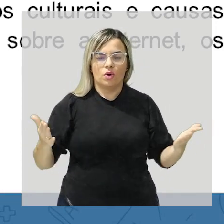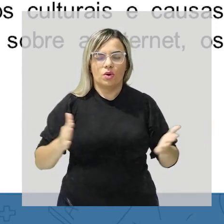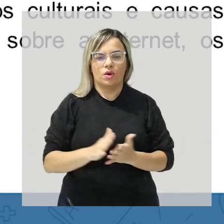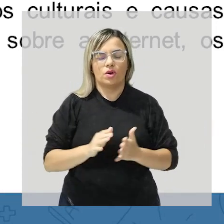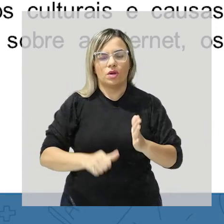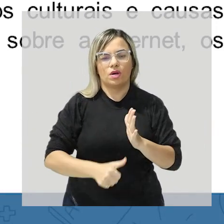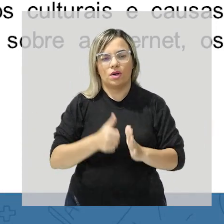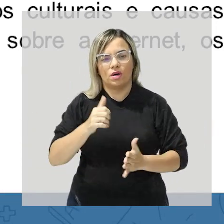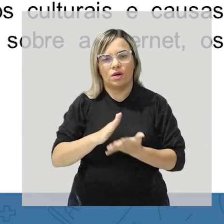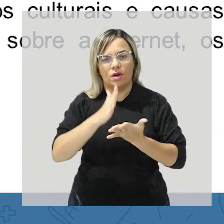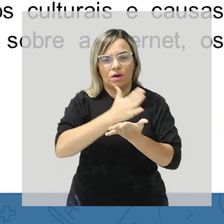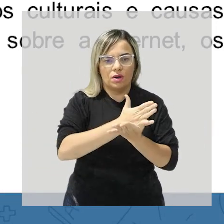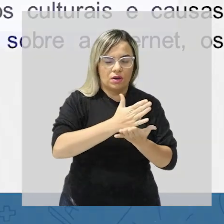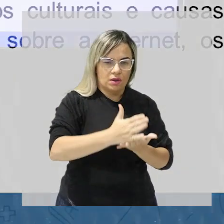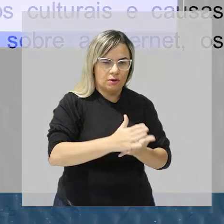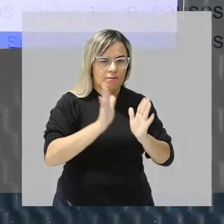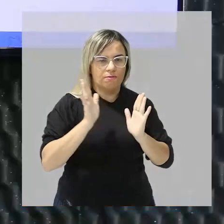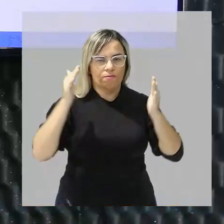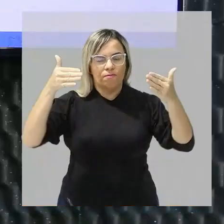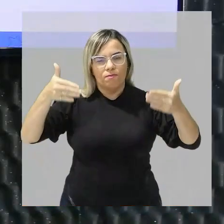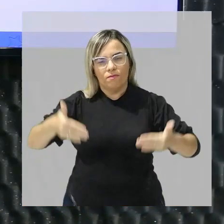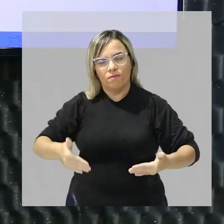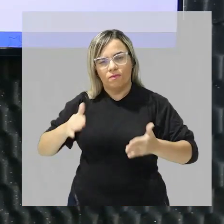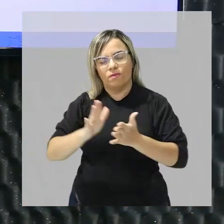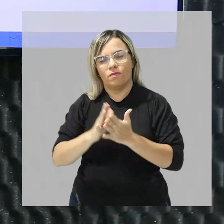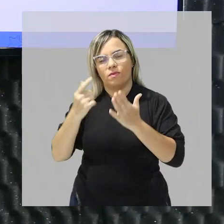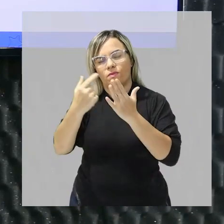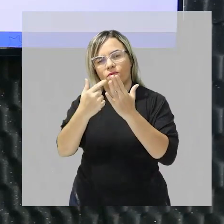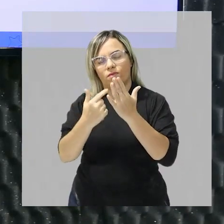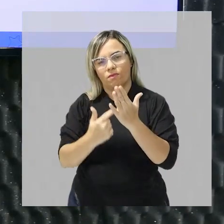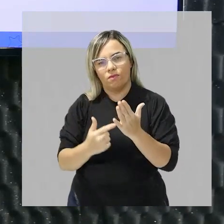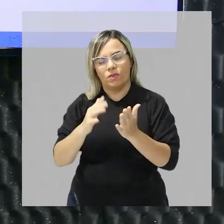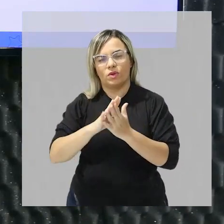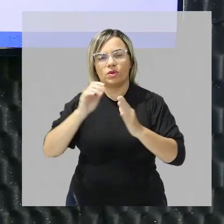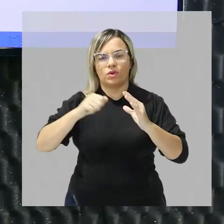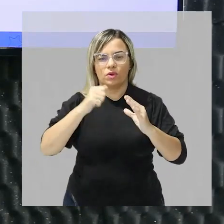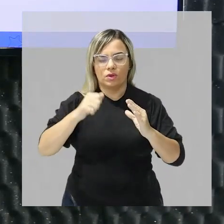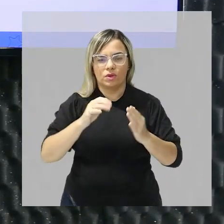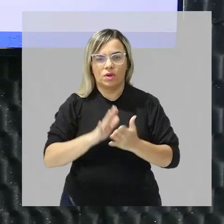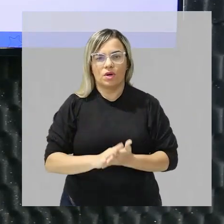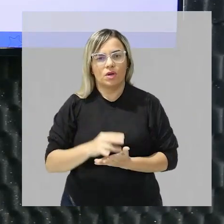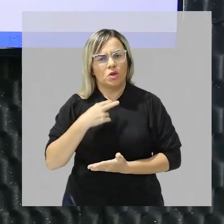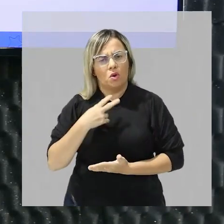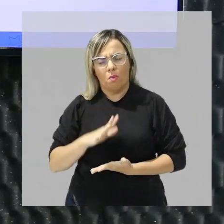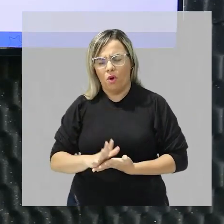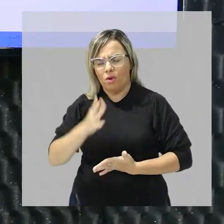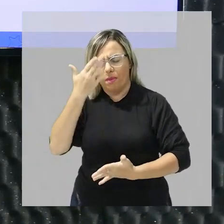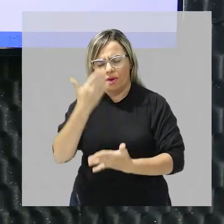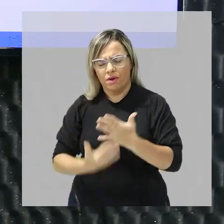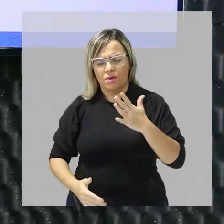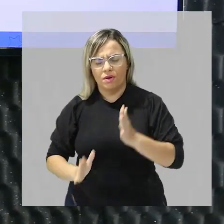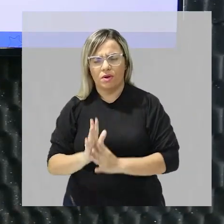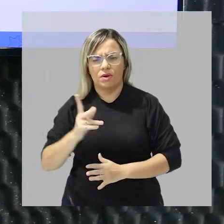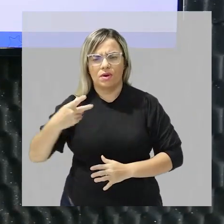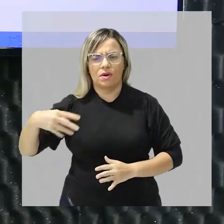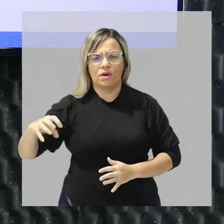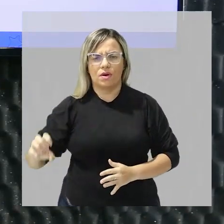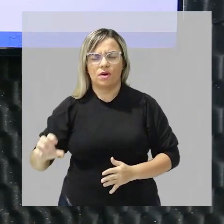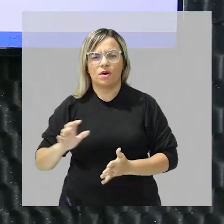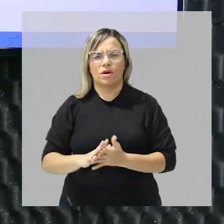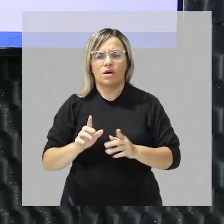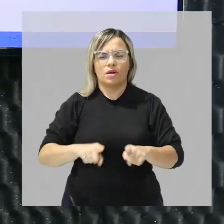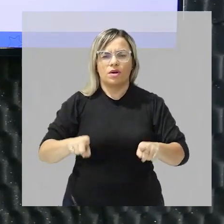e você tem que ficar bem ligadinho na programação da gente para não perder a segunda parte e também as outras aulas, né,